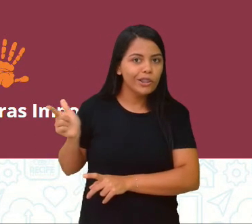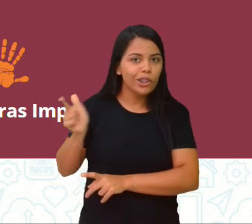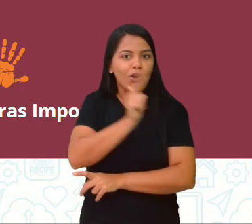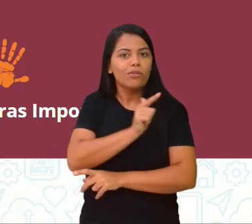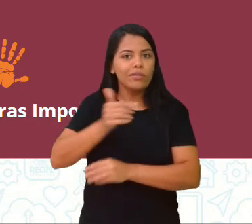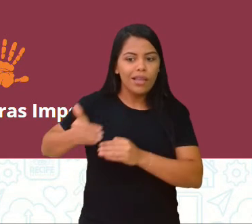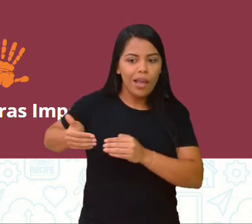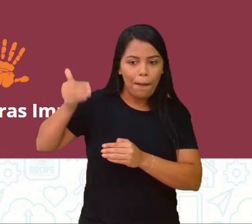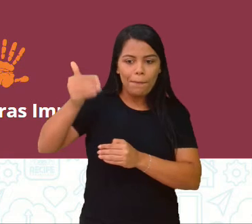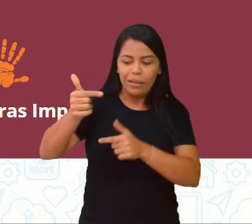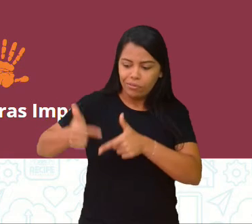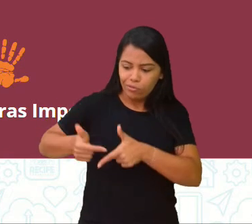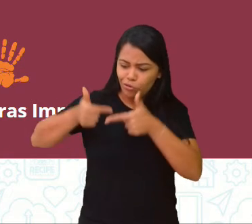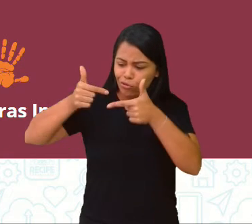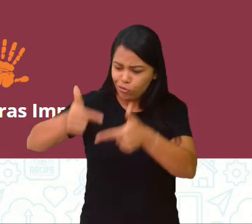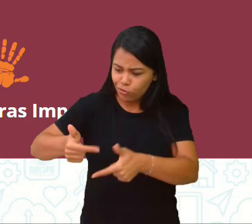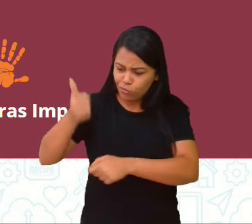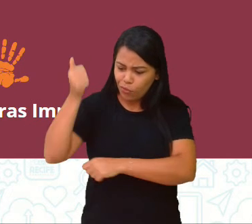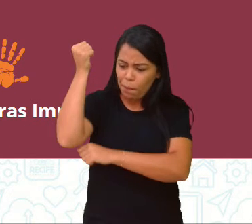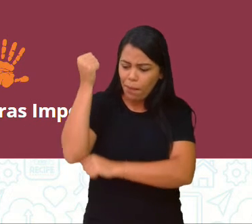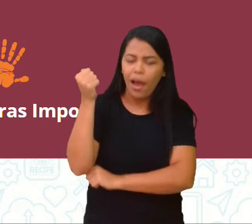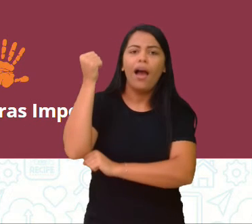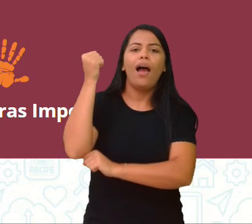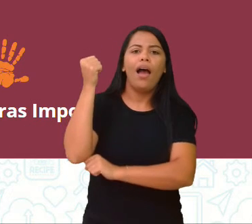esses movimentos de